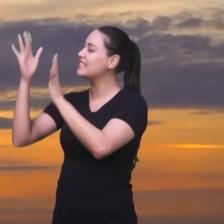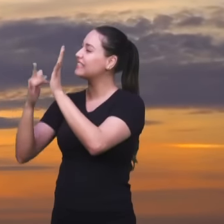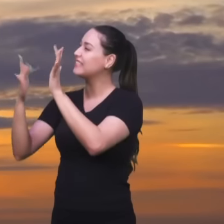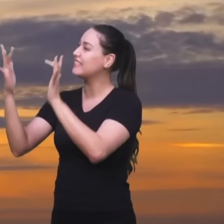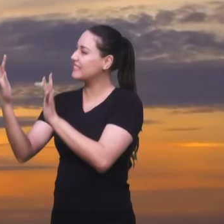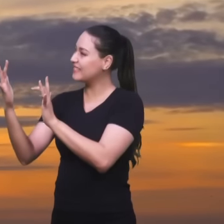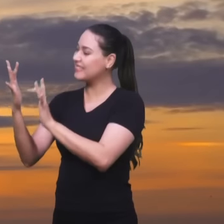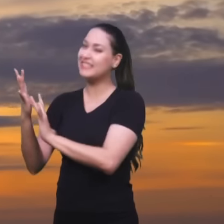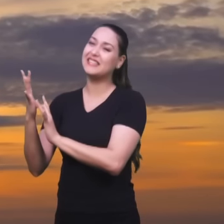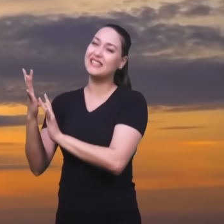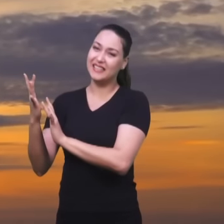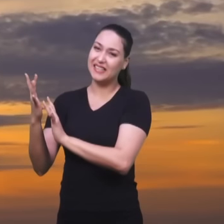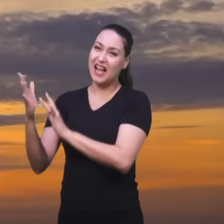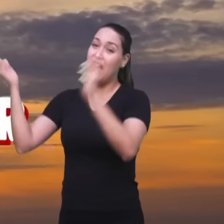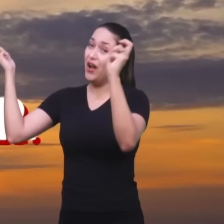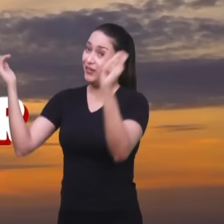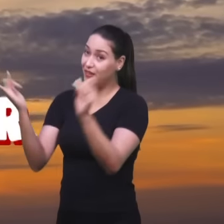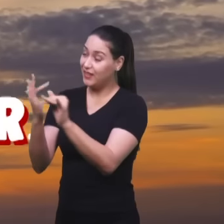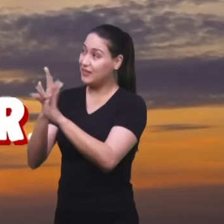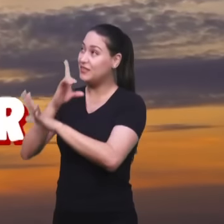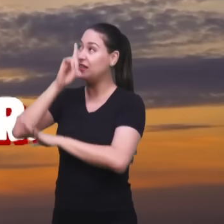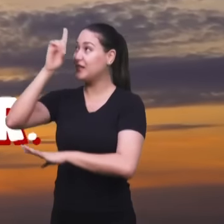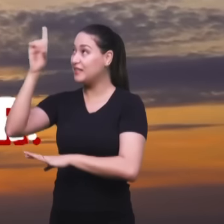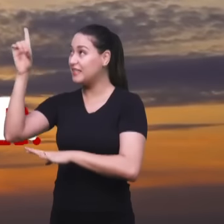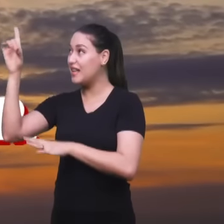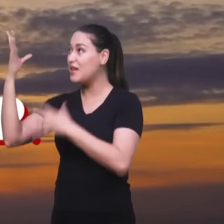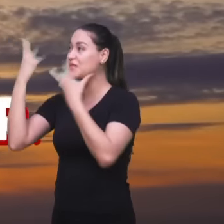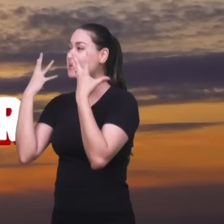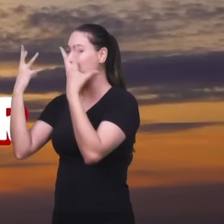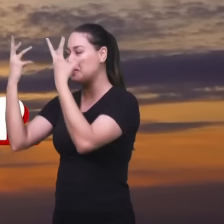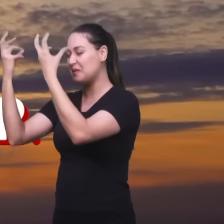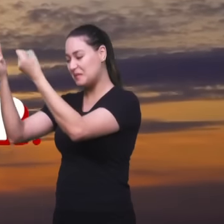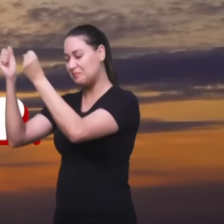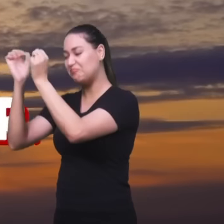Glorifico a Glorifico Que entrei o meu valor